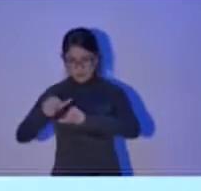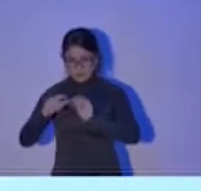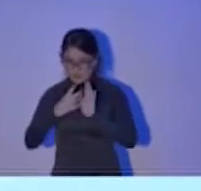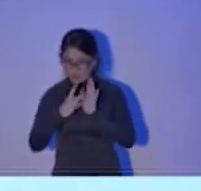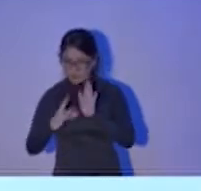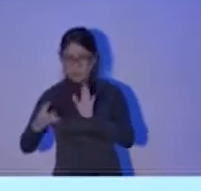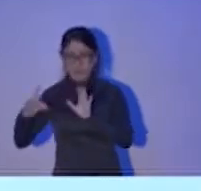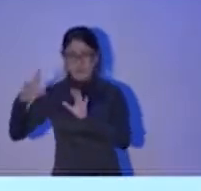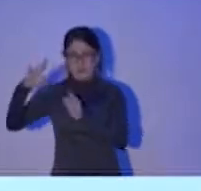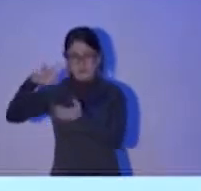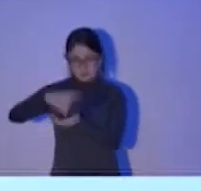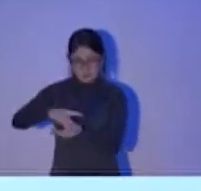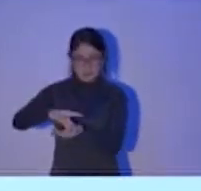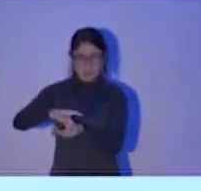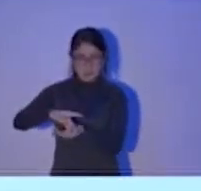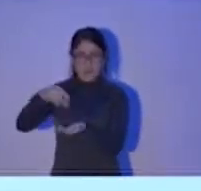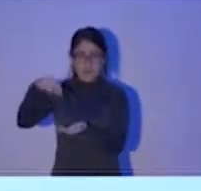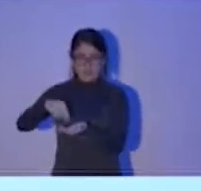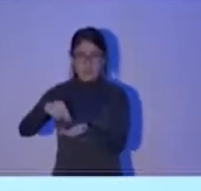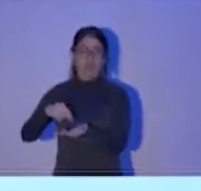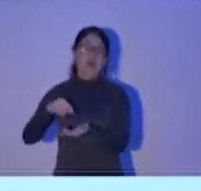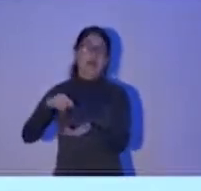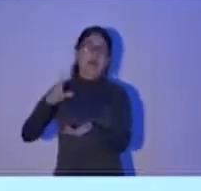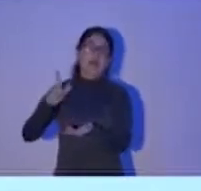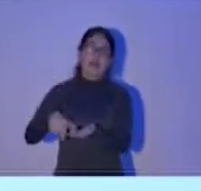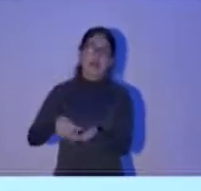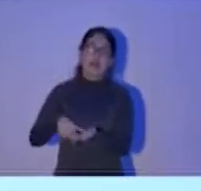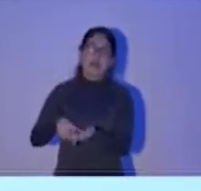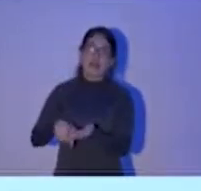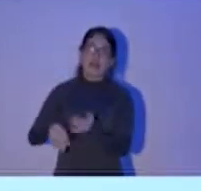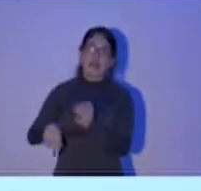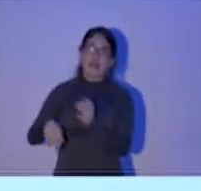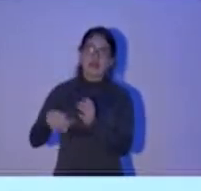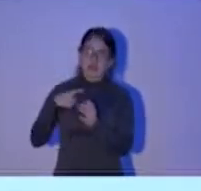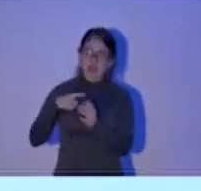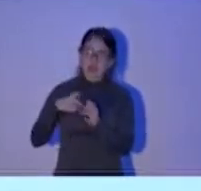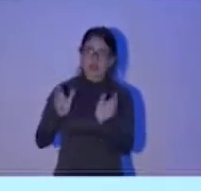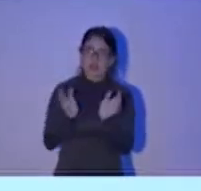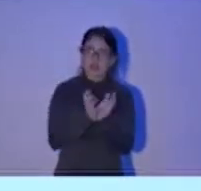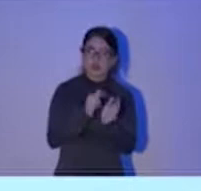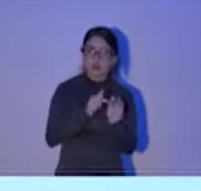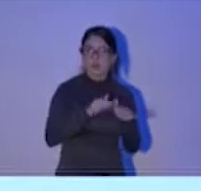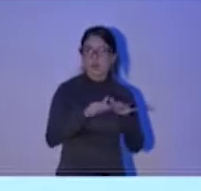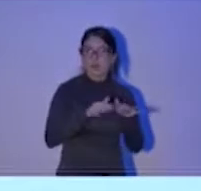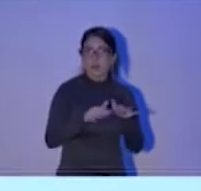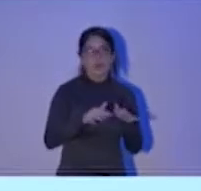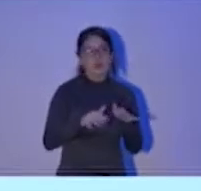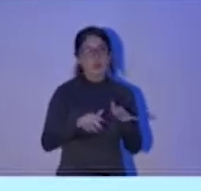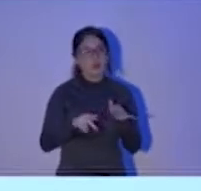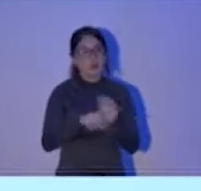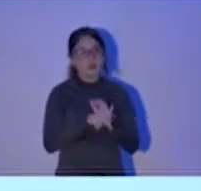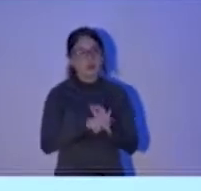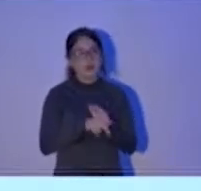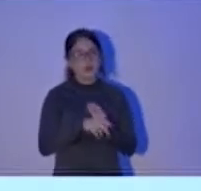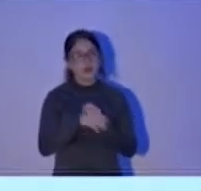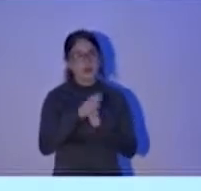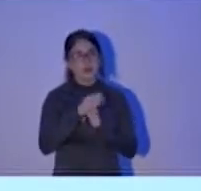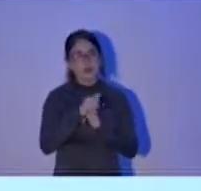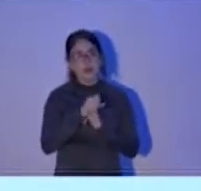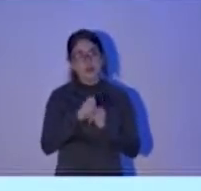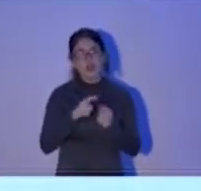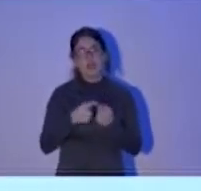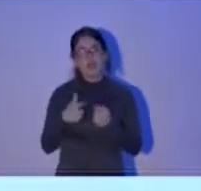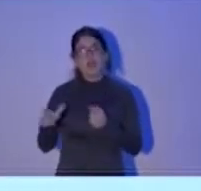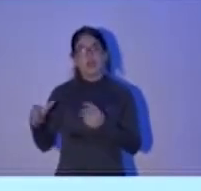frente, o Instituto Lema colabora, o movimento pela base, o movimento Todos pela Educação,